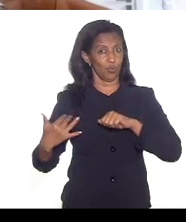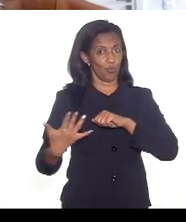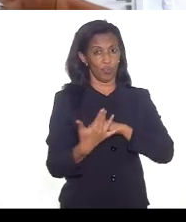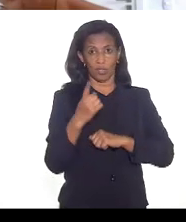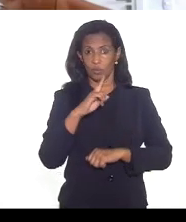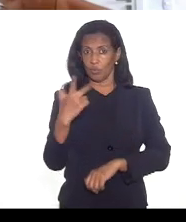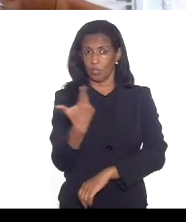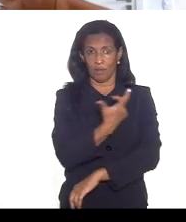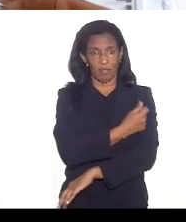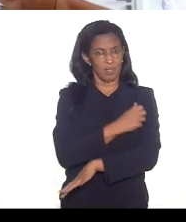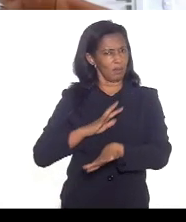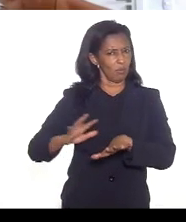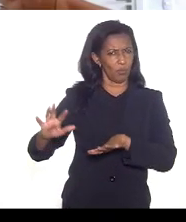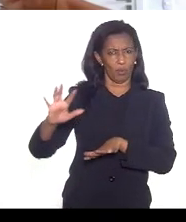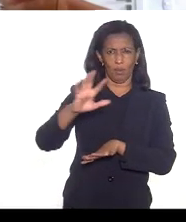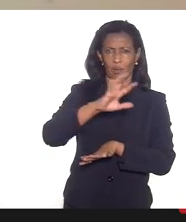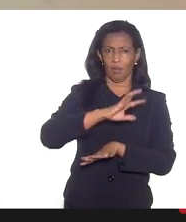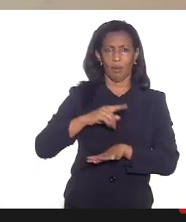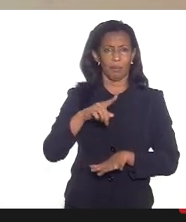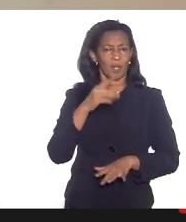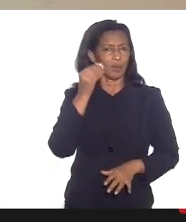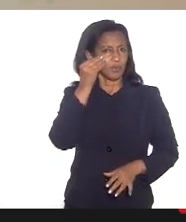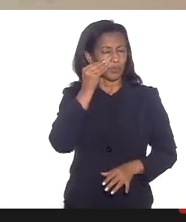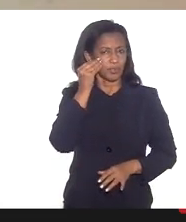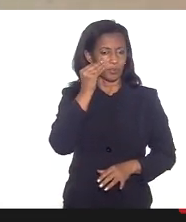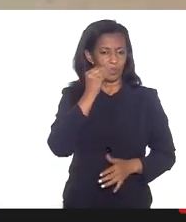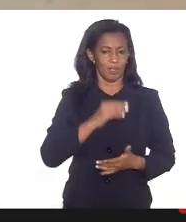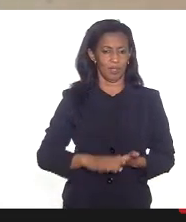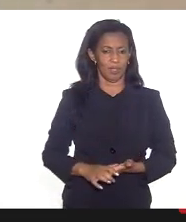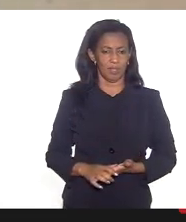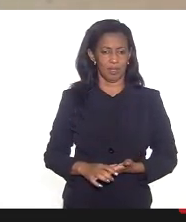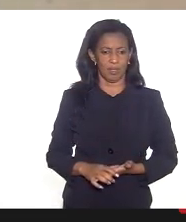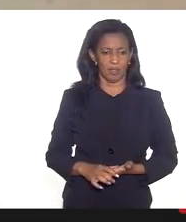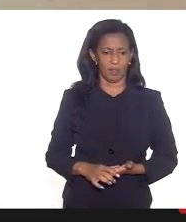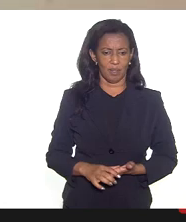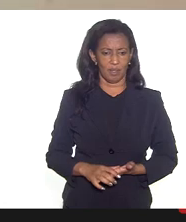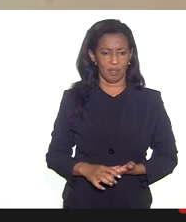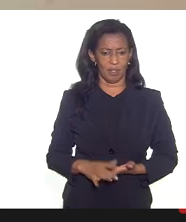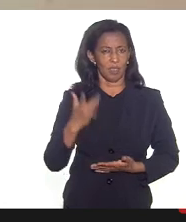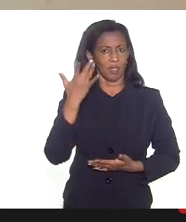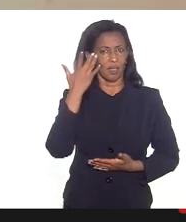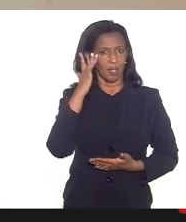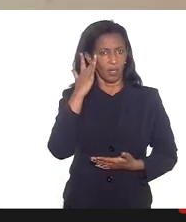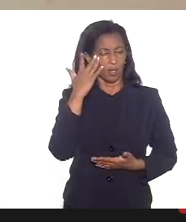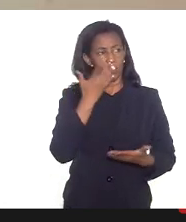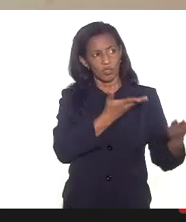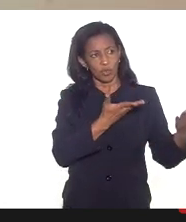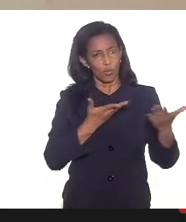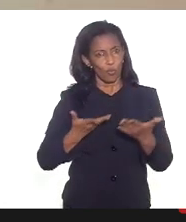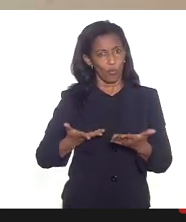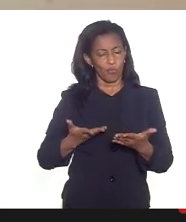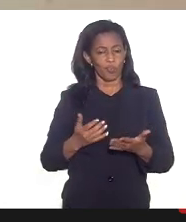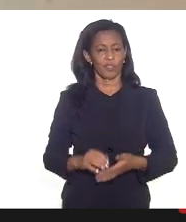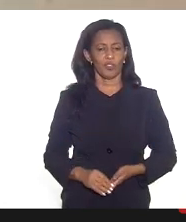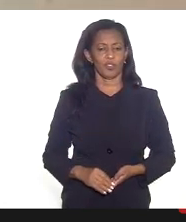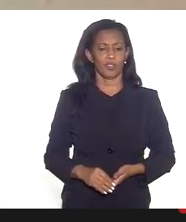só da vacina mas de todas as armas pela sua espetinhos Eu acho que o mais fácil um convite